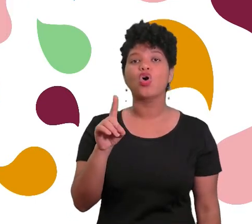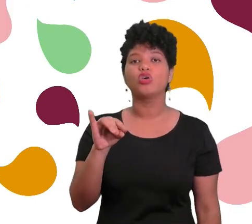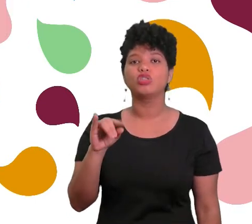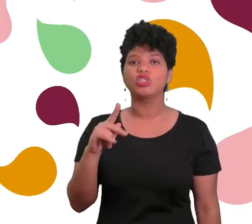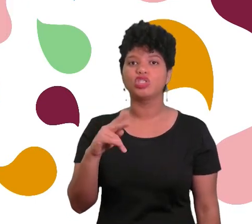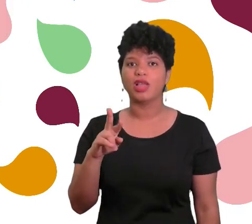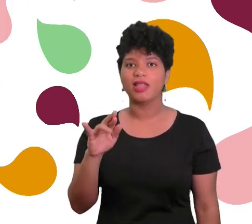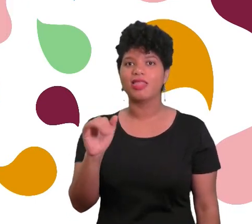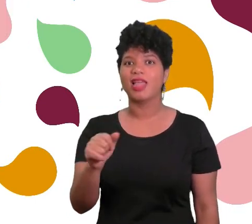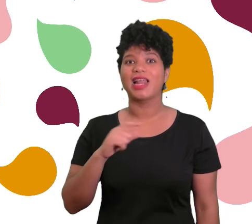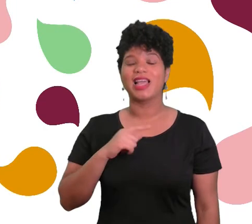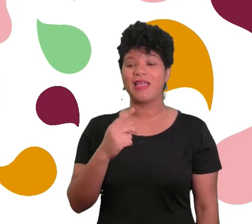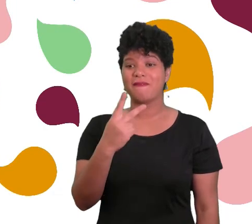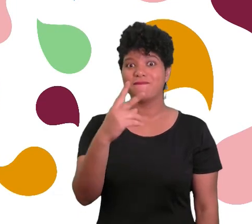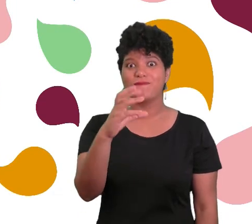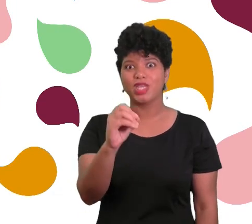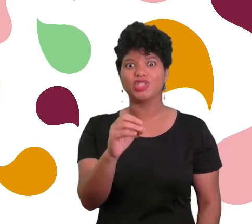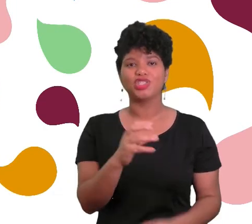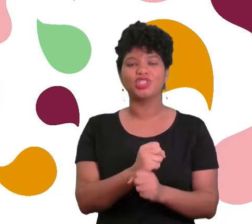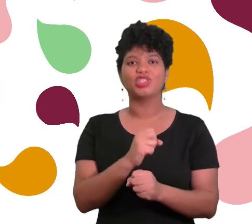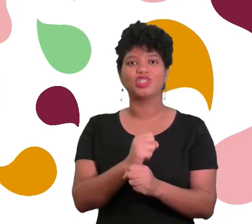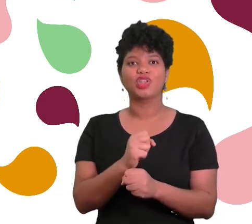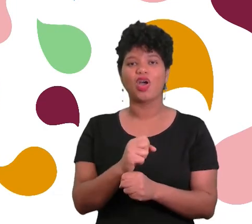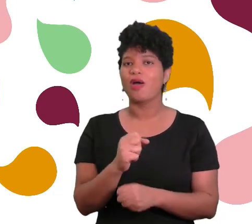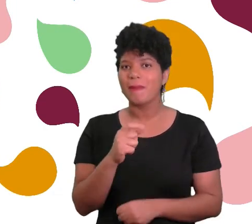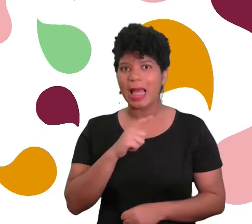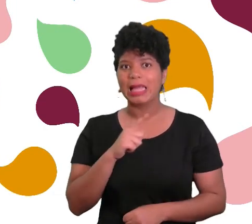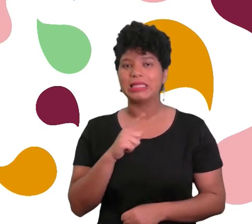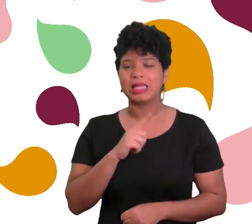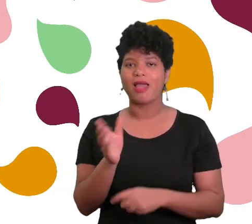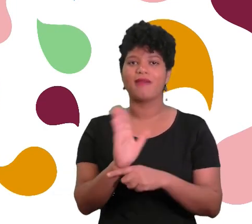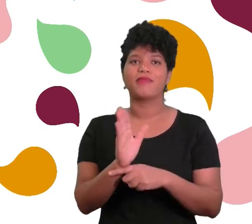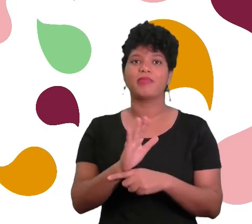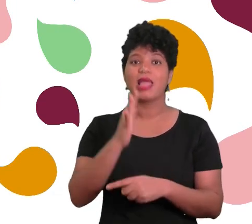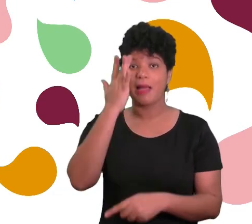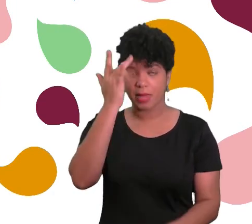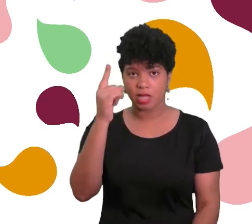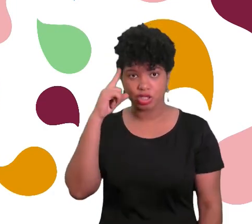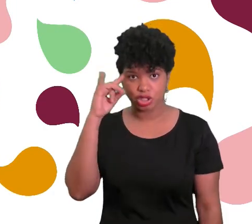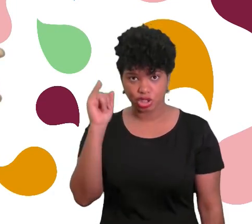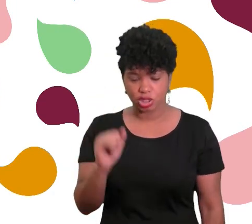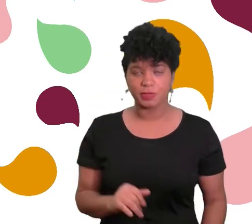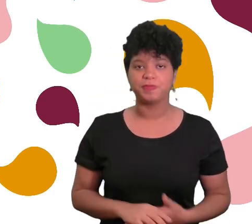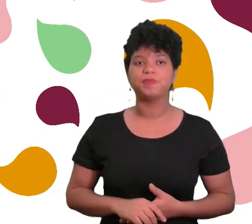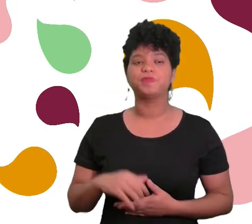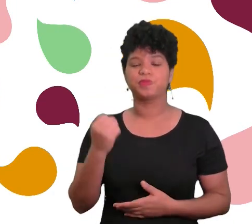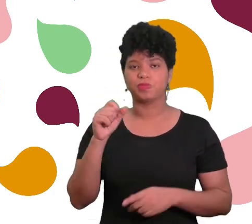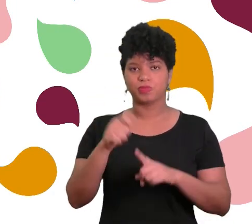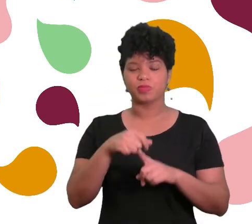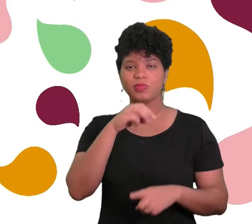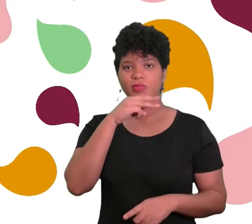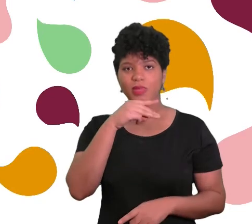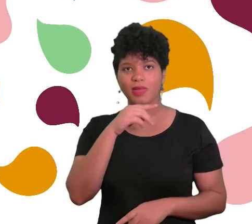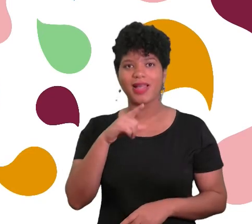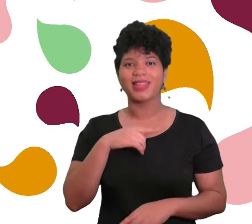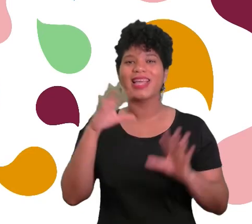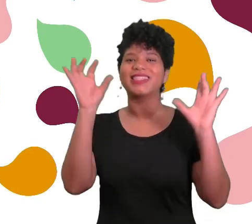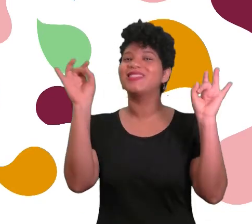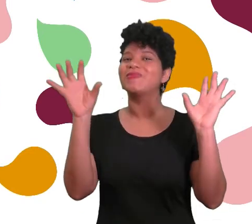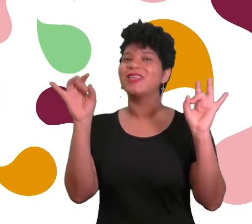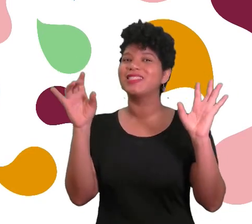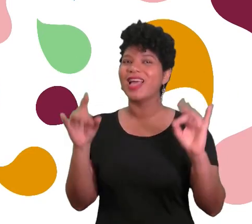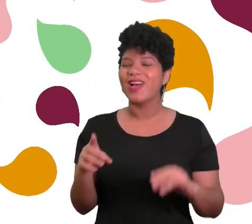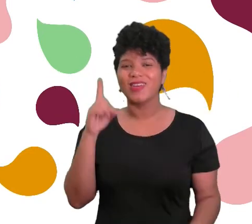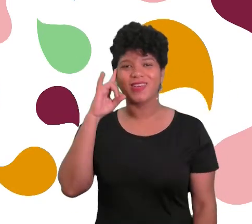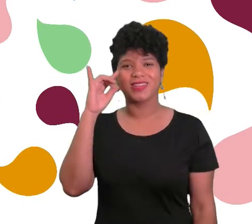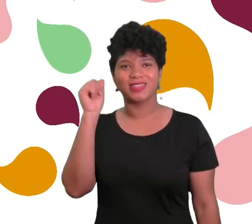mais 20 títulos. E amanhã, dia 8 de março, tem uma programação, né, especial pelo Dia da Mulher, pelo Dia